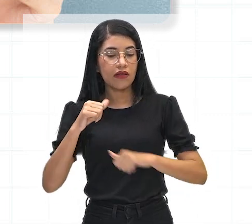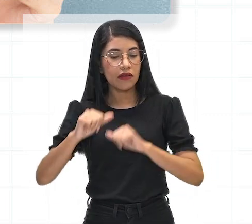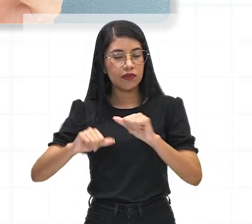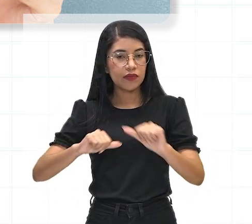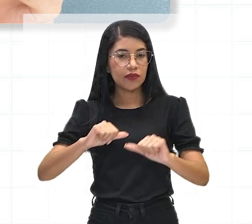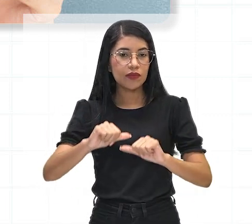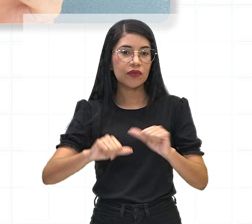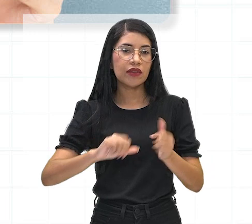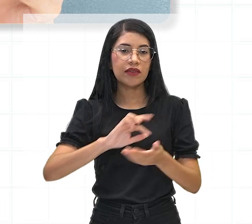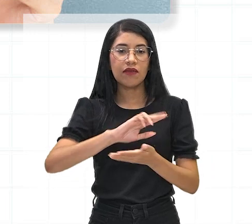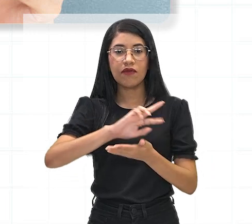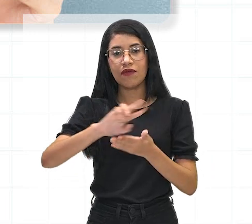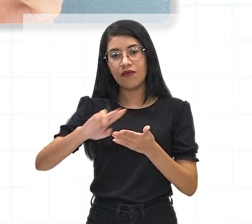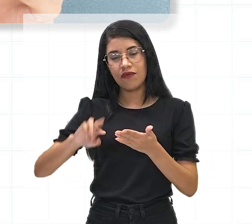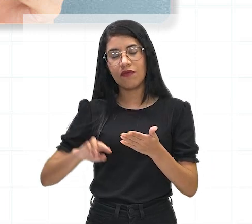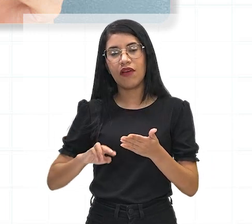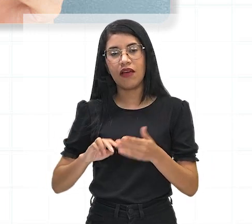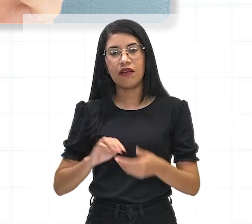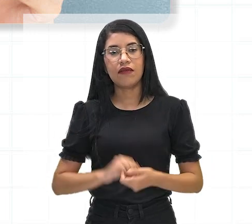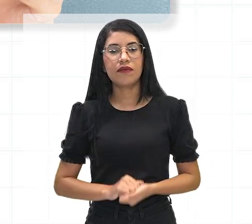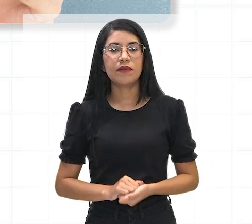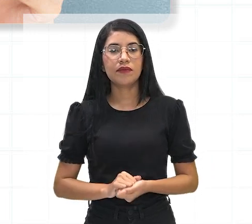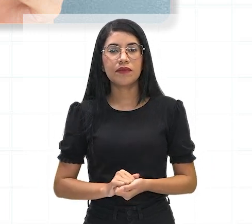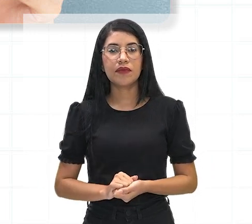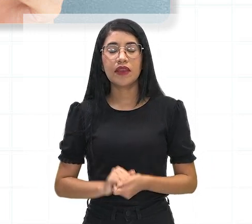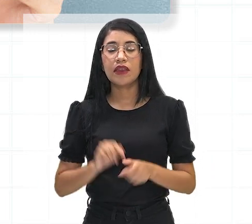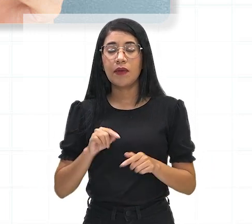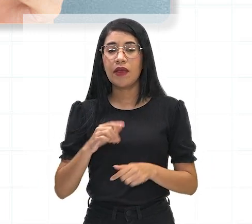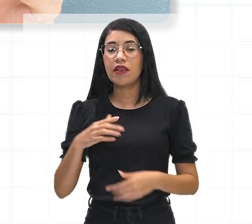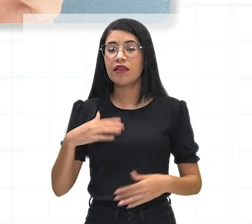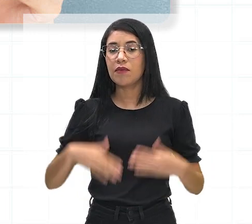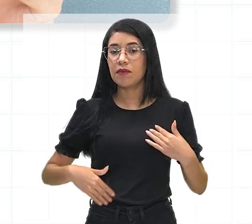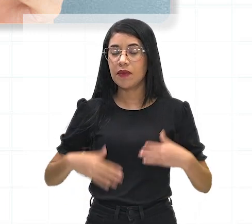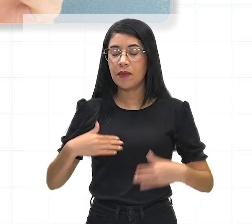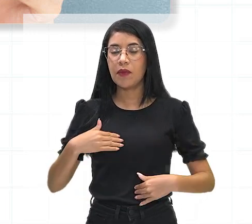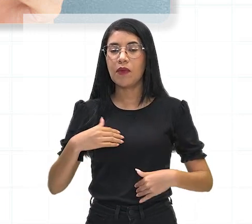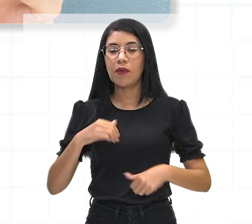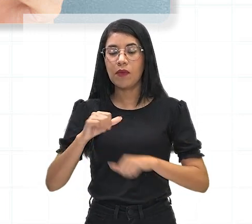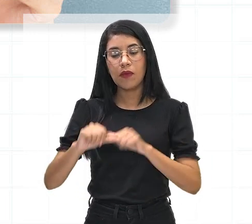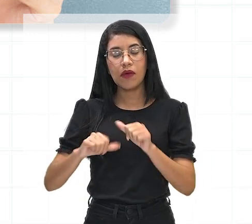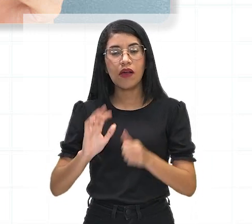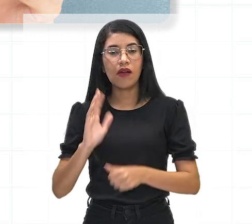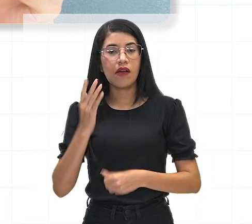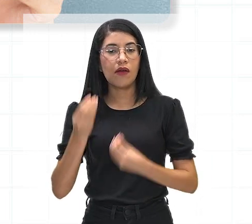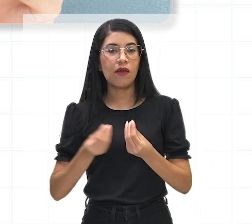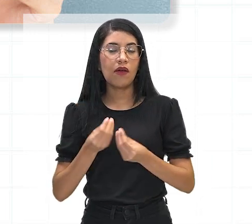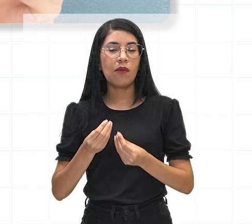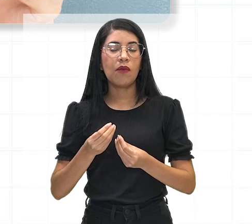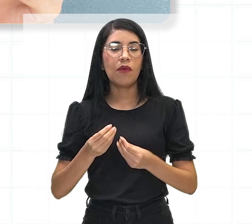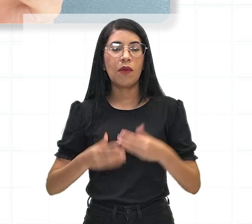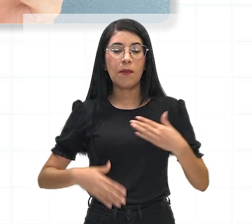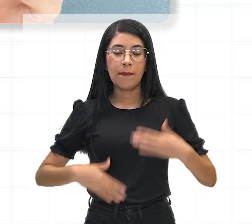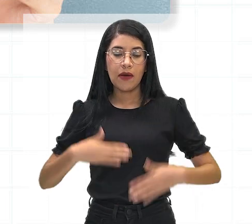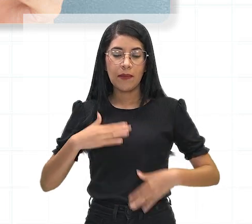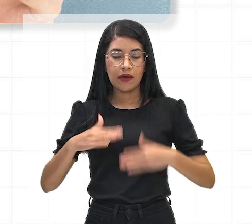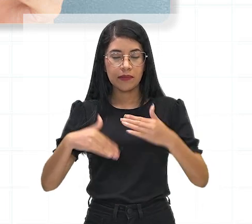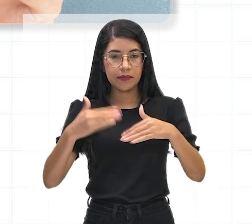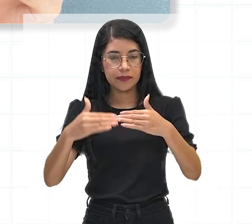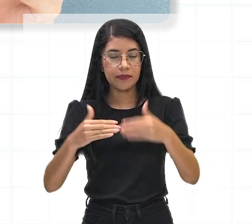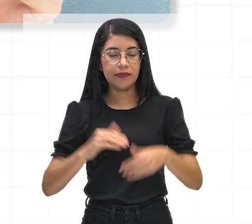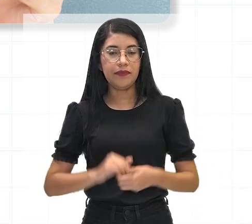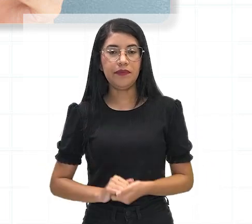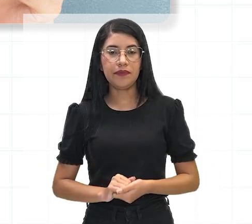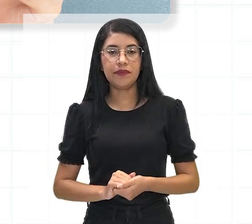passar por diversas mudanças físicas e essas mudanças ocorrem principalmente em um período chamado